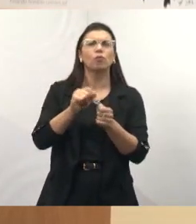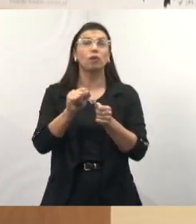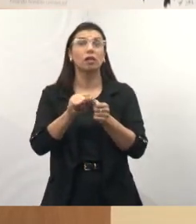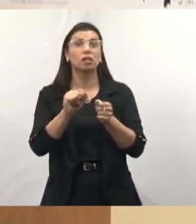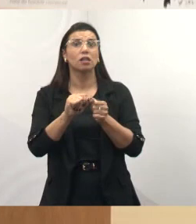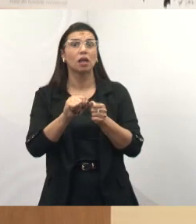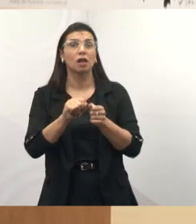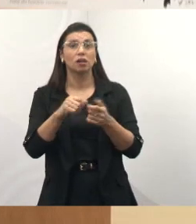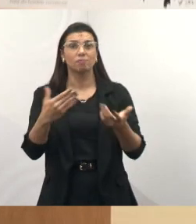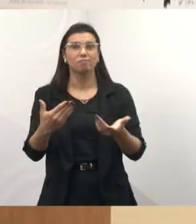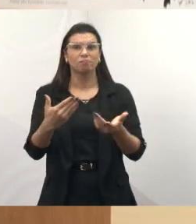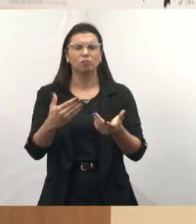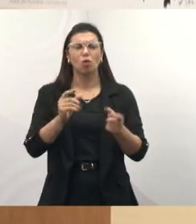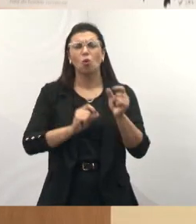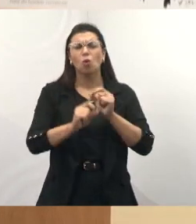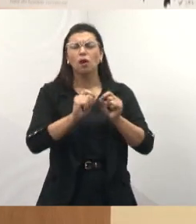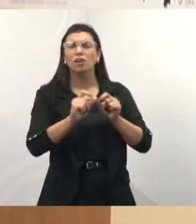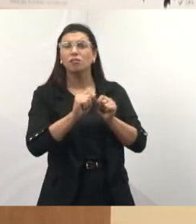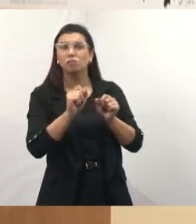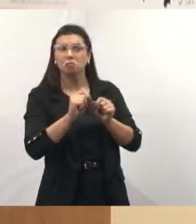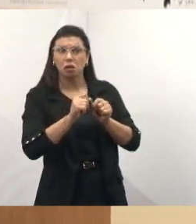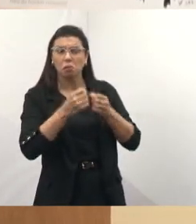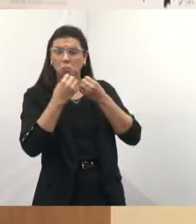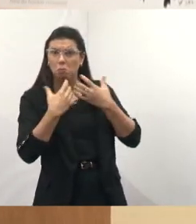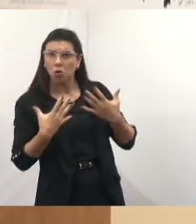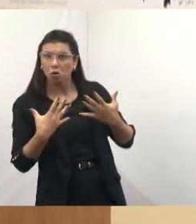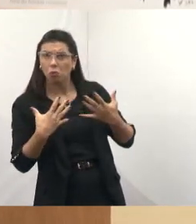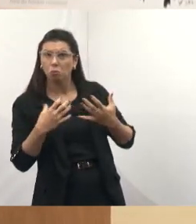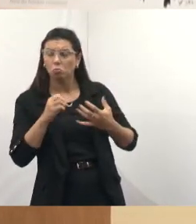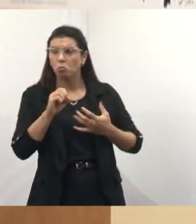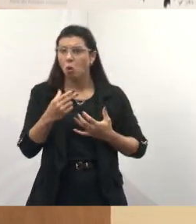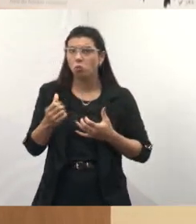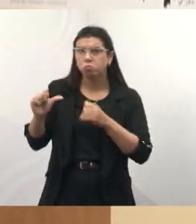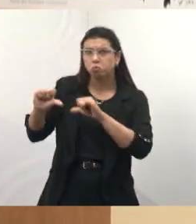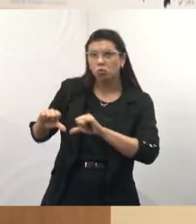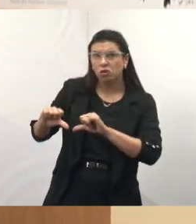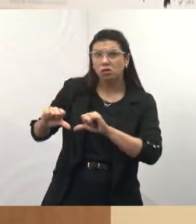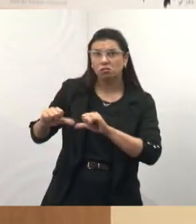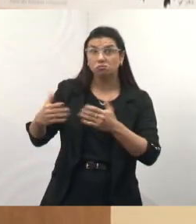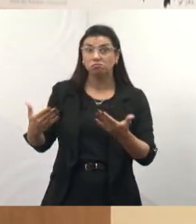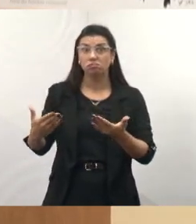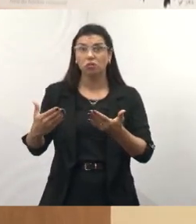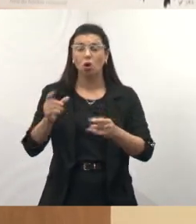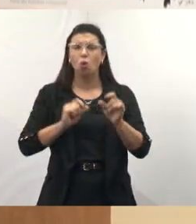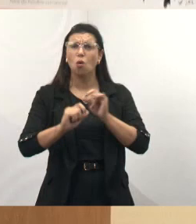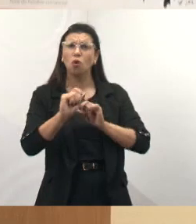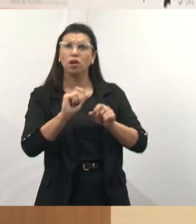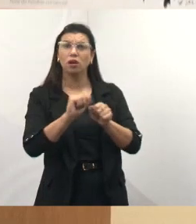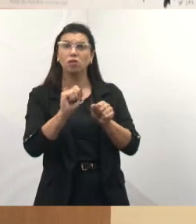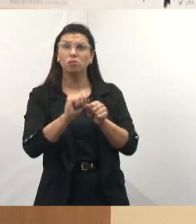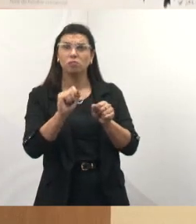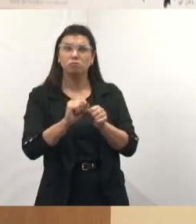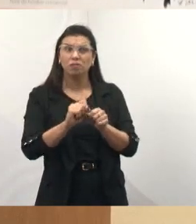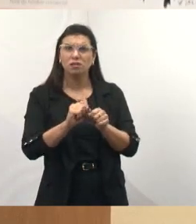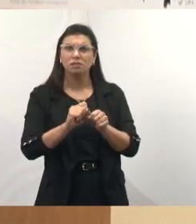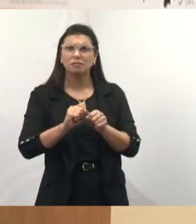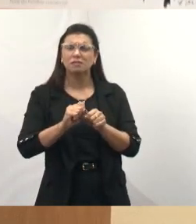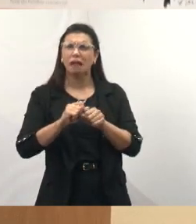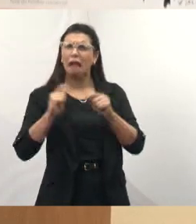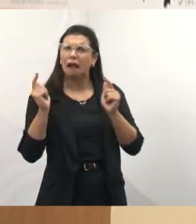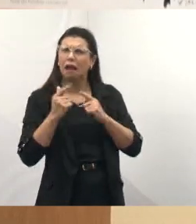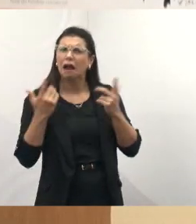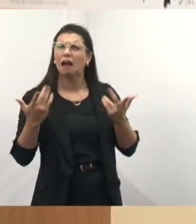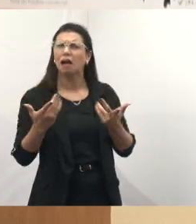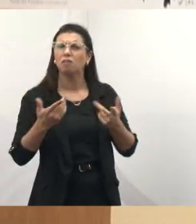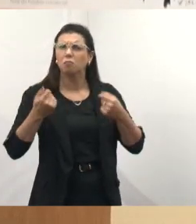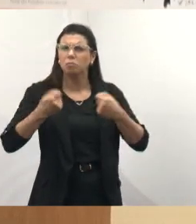O que foi feito é satisfatório? O que não foi feito ou deixou de ser feito é tão grave que deveria